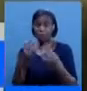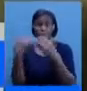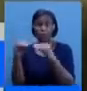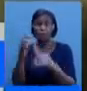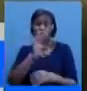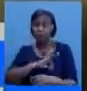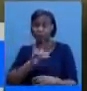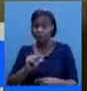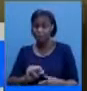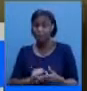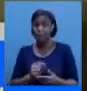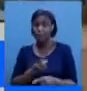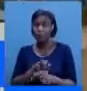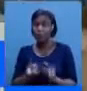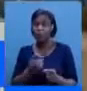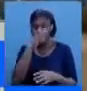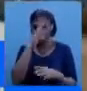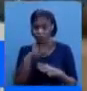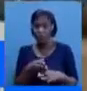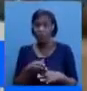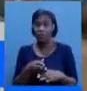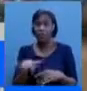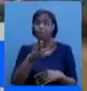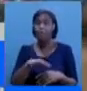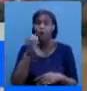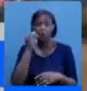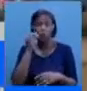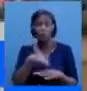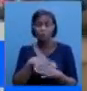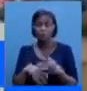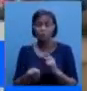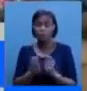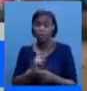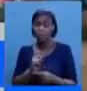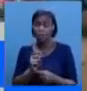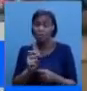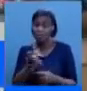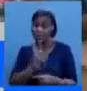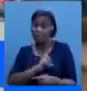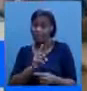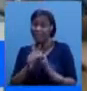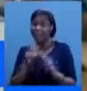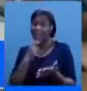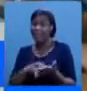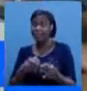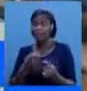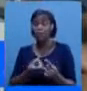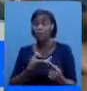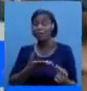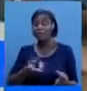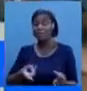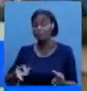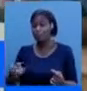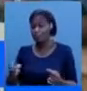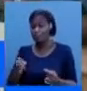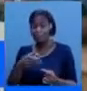formação profissional. À semelhança do que aconteceu da forma como foi feita a produção da Eletra nos idos anos 90. O